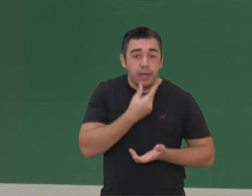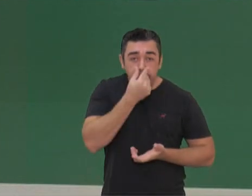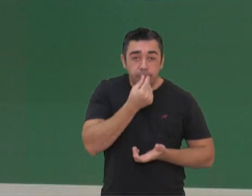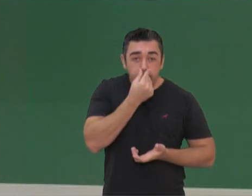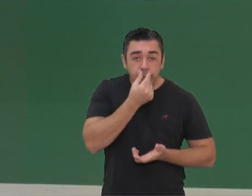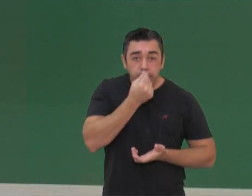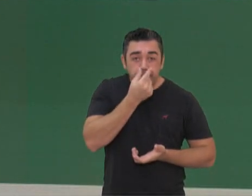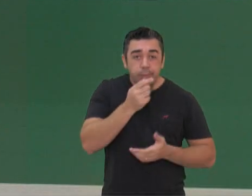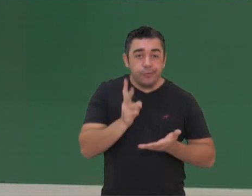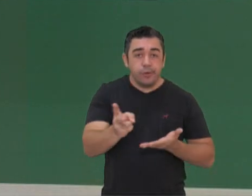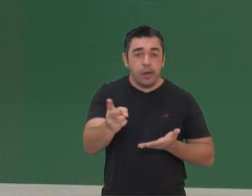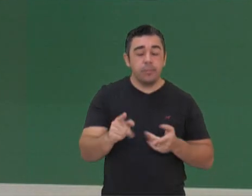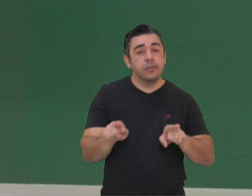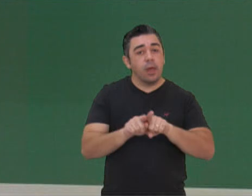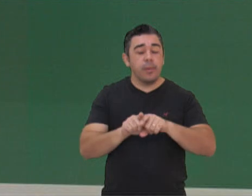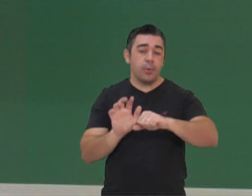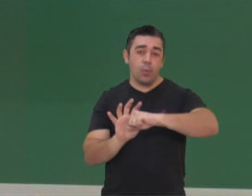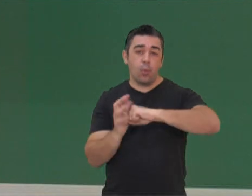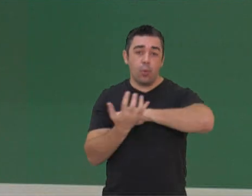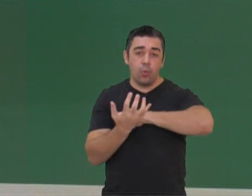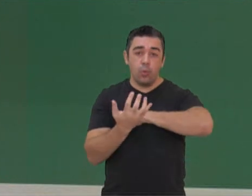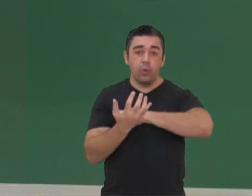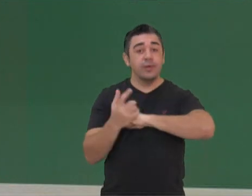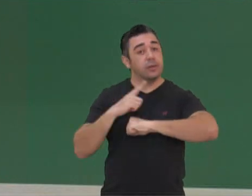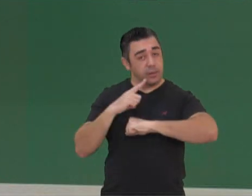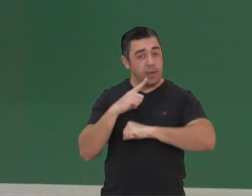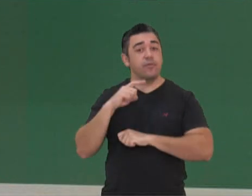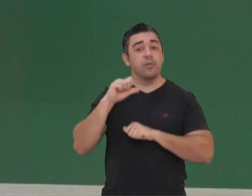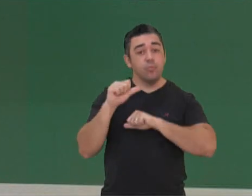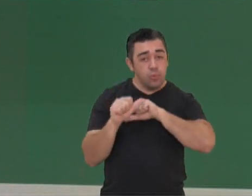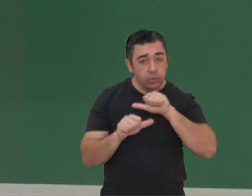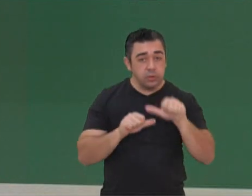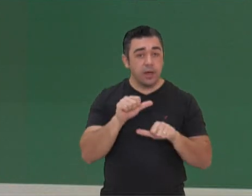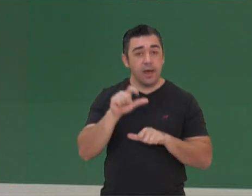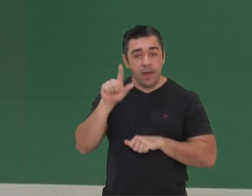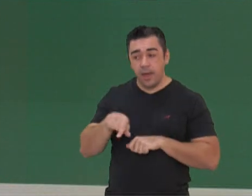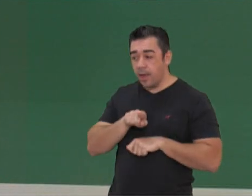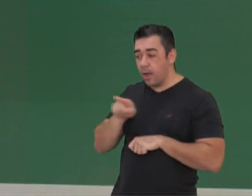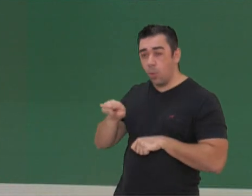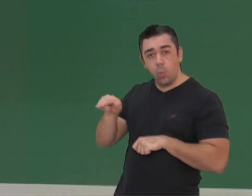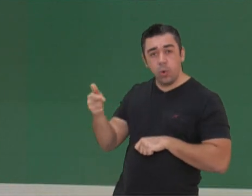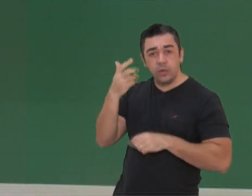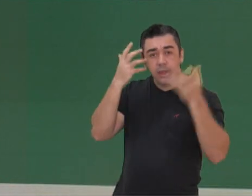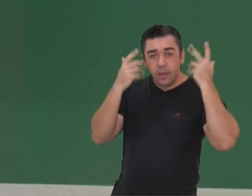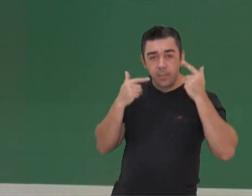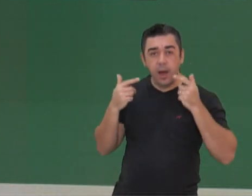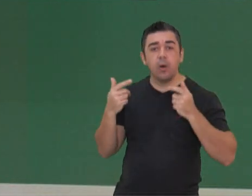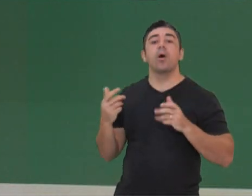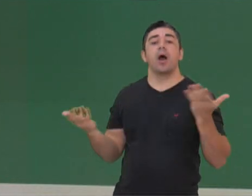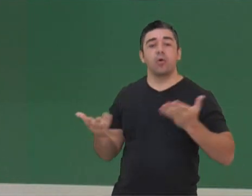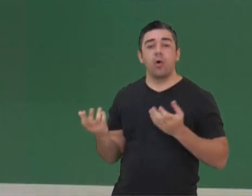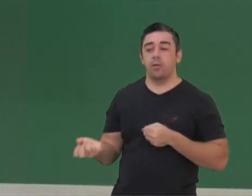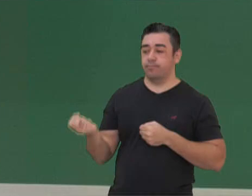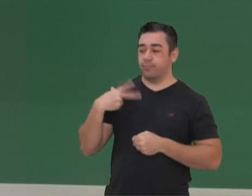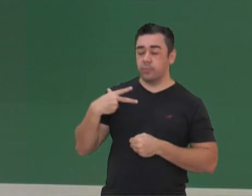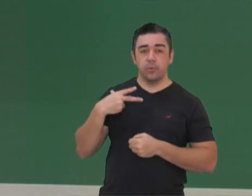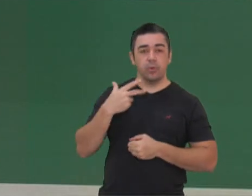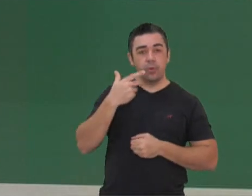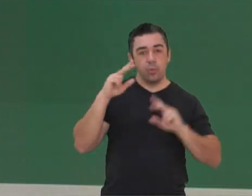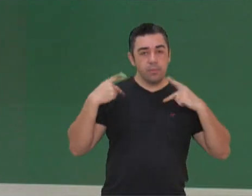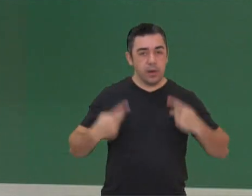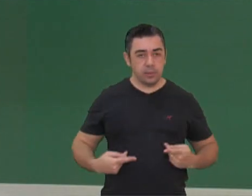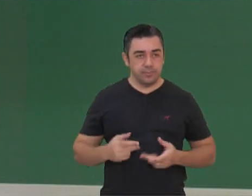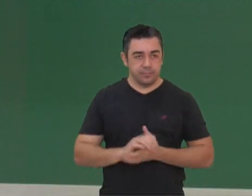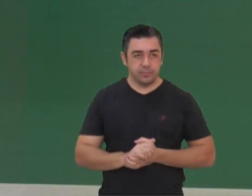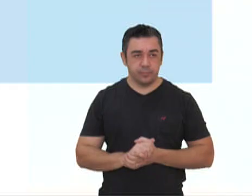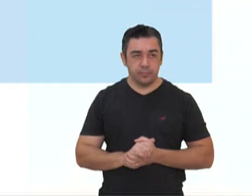com o coronavírus, né? Um vírus que sofreu mutação, que era de um mamífero lá qualquer e começou a infectar o homem então. Então, essa tabela